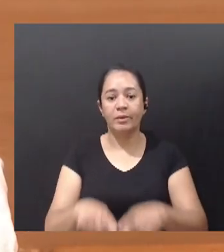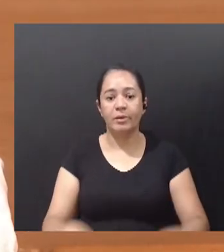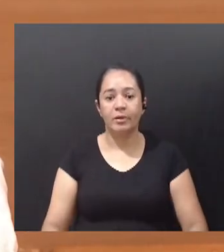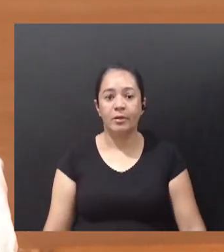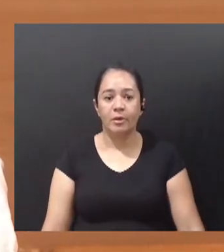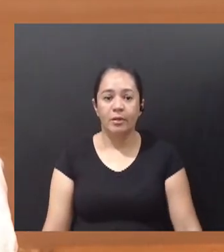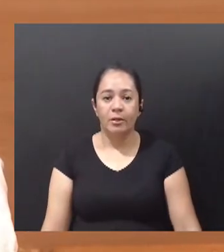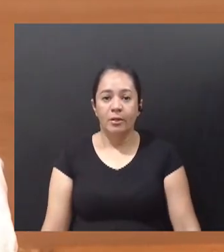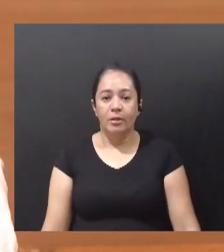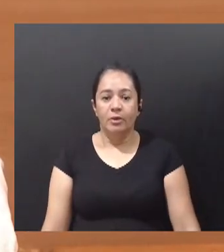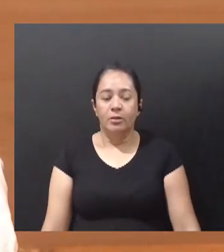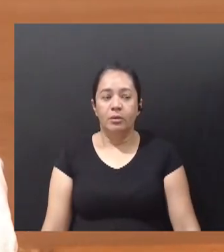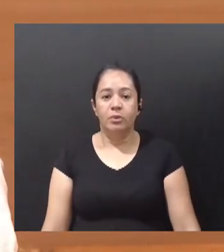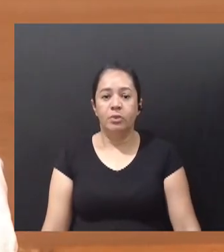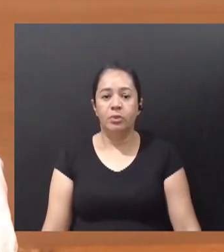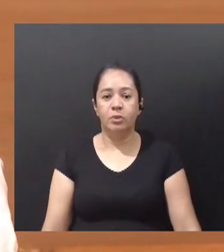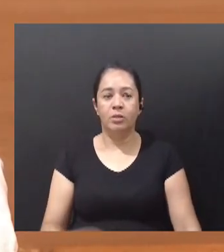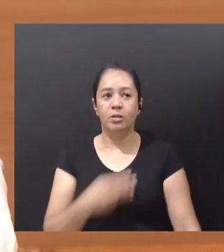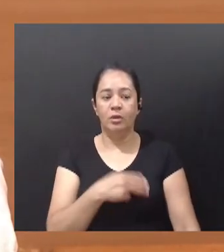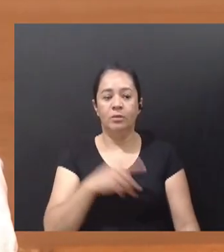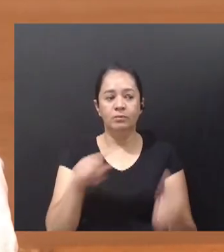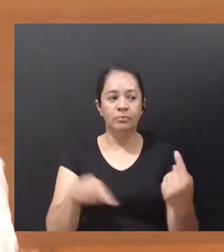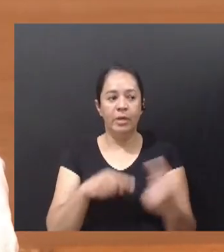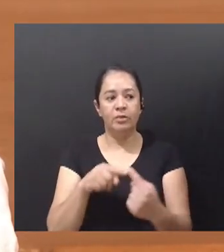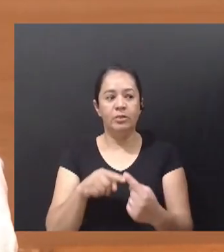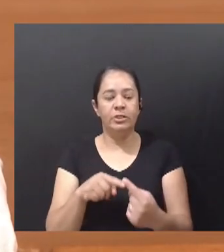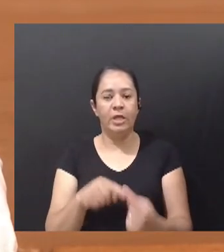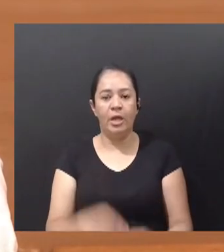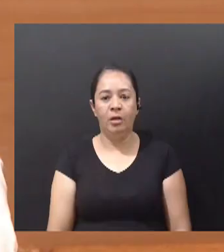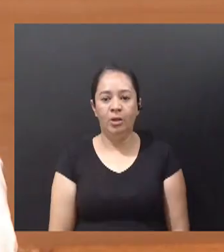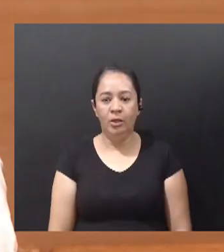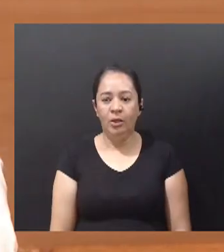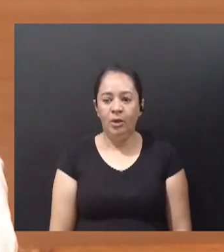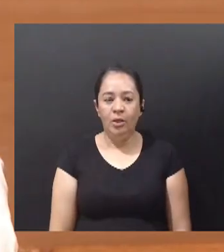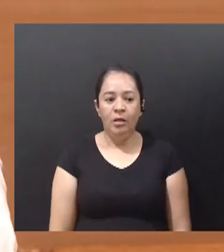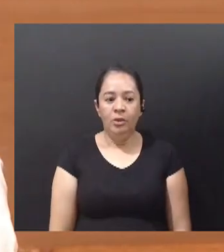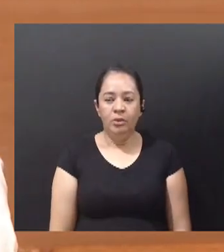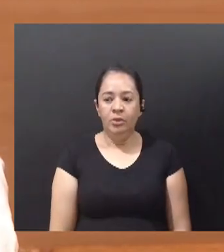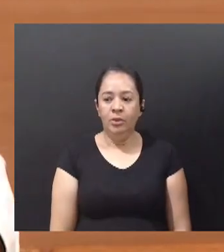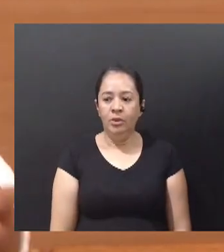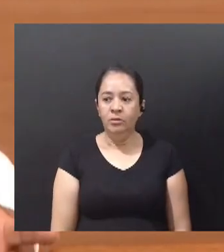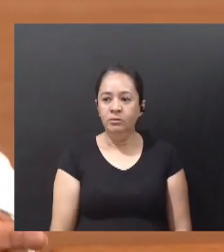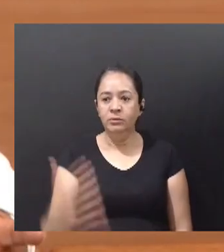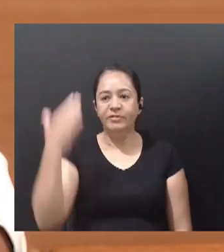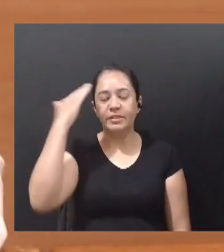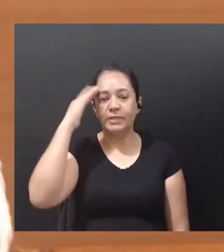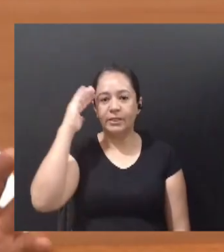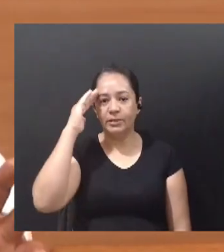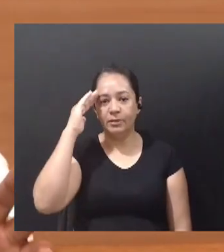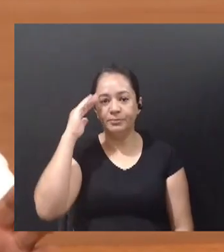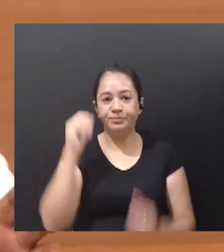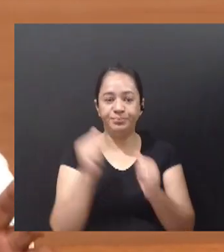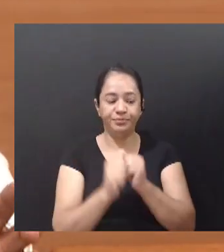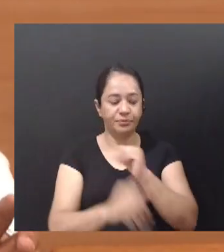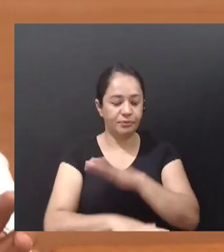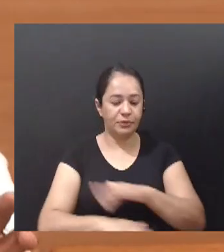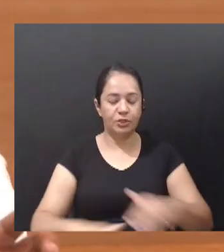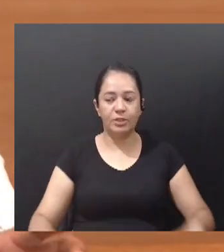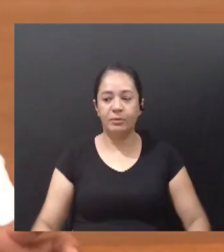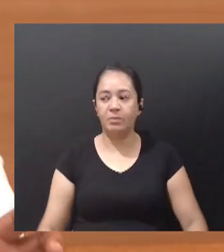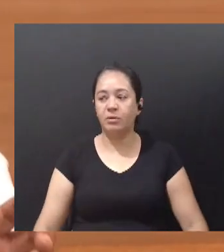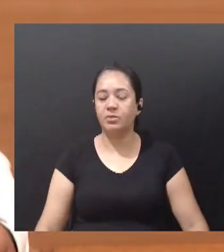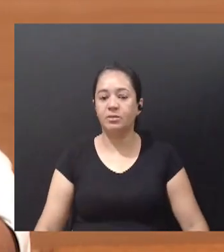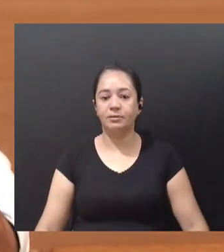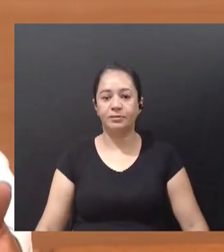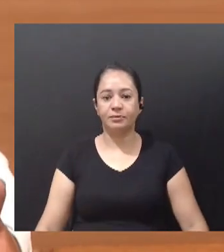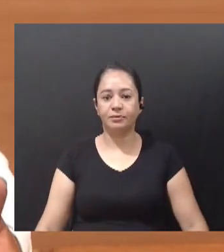com essa missão que eu não entendi até hoje, de estar no meio de crianças e idosos. E é um